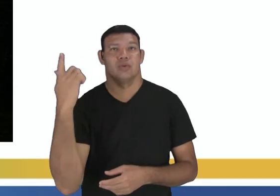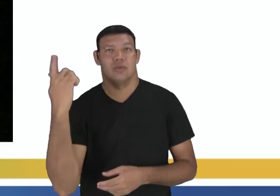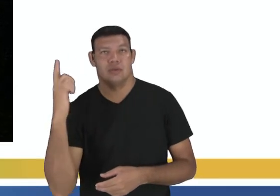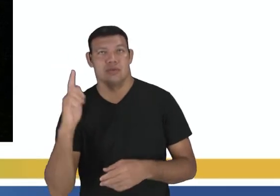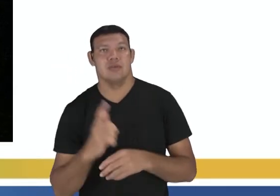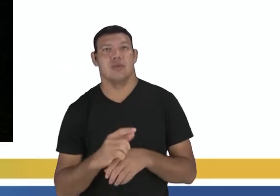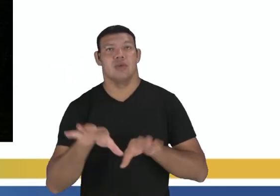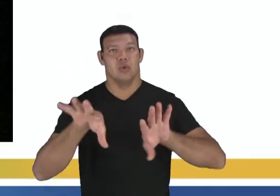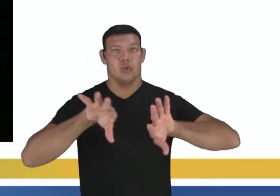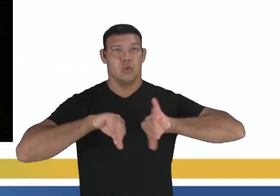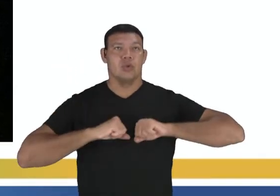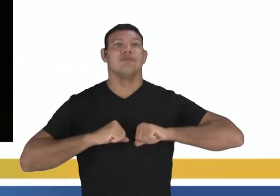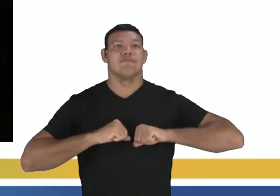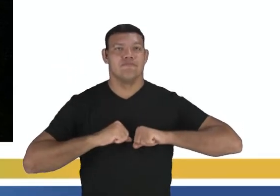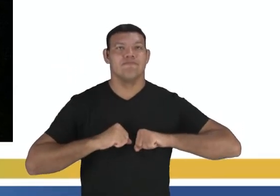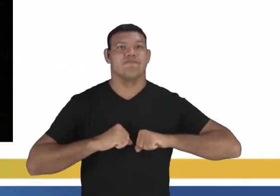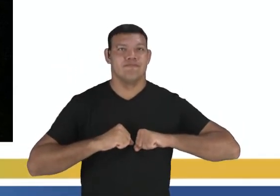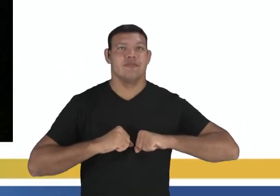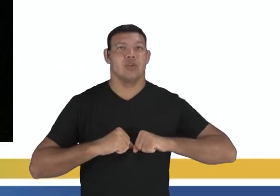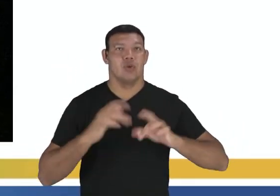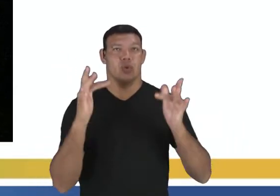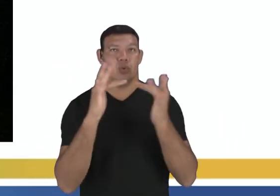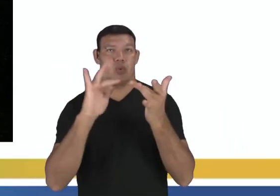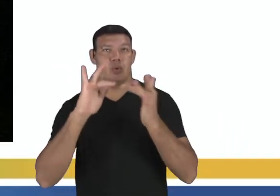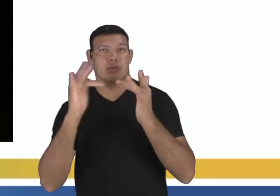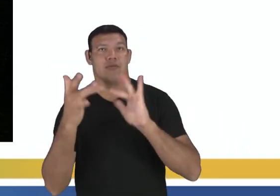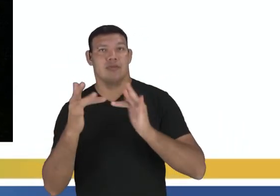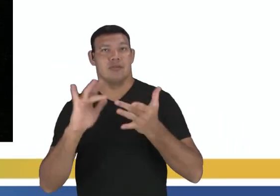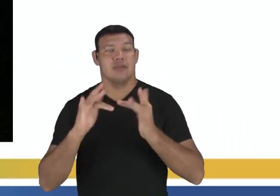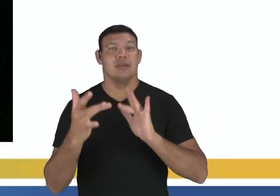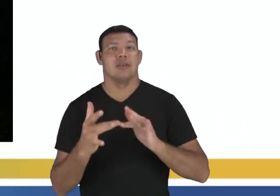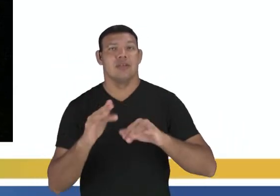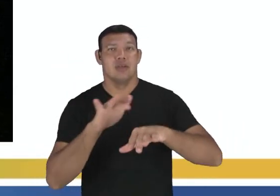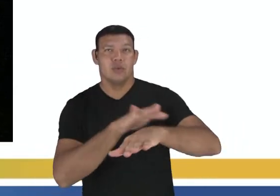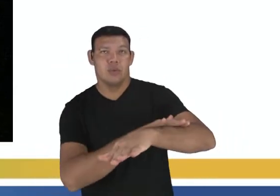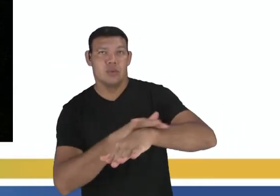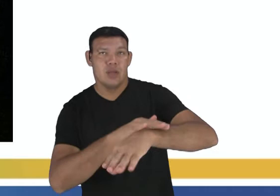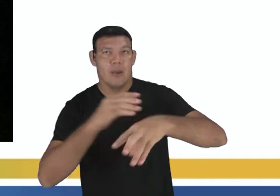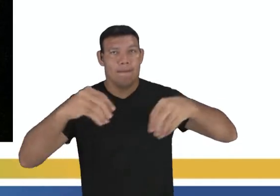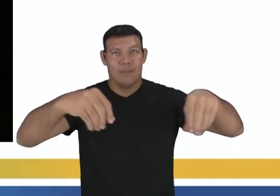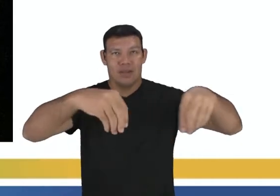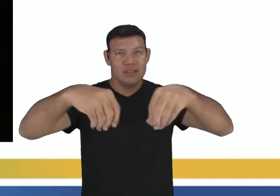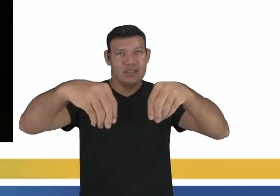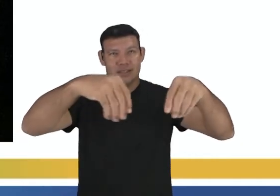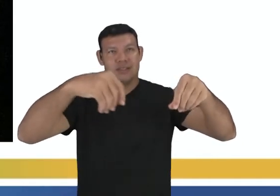direto da pele com areia, na qual estejam presentes larvas do parasita do gênero